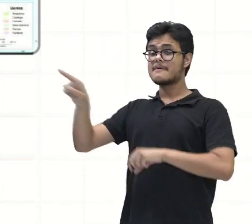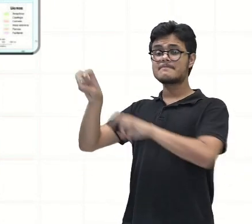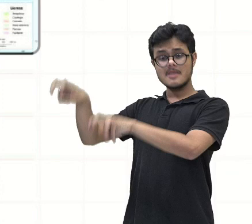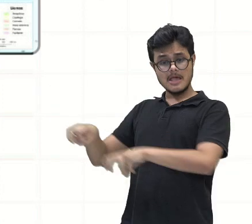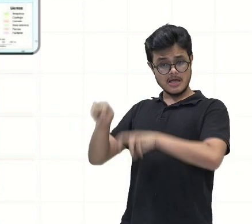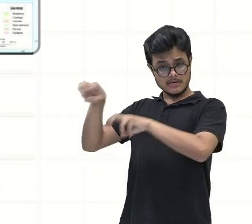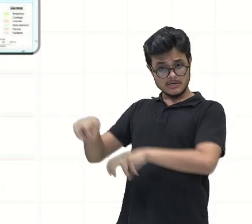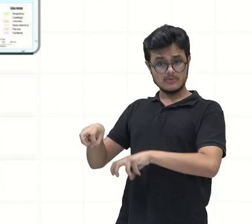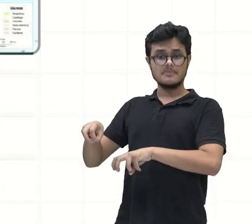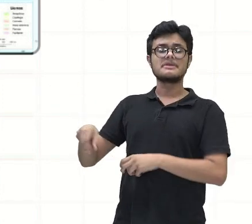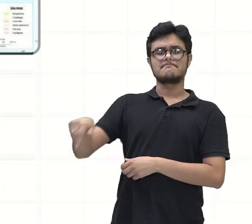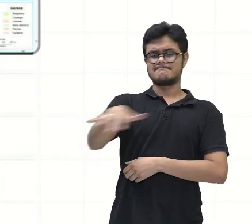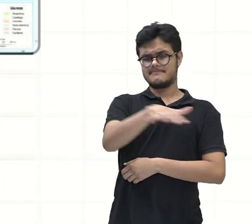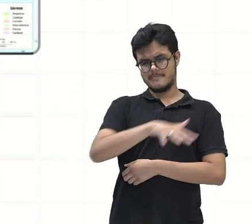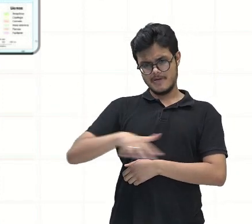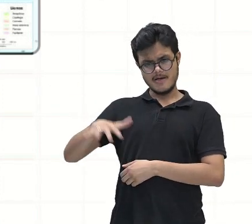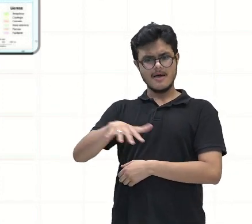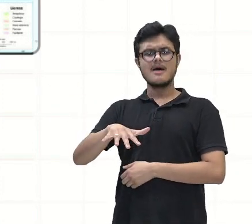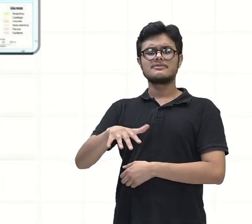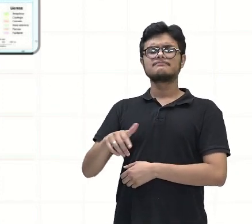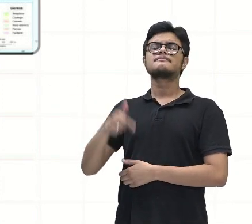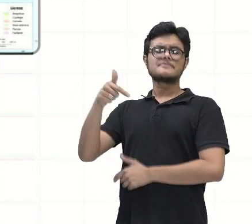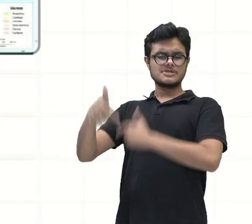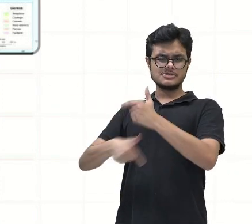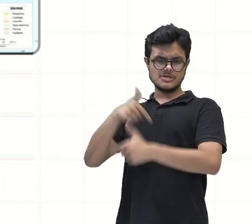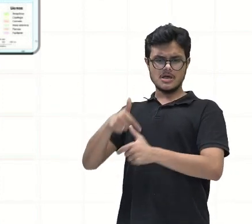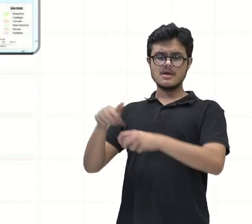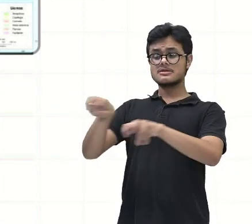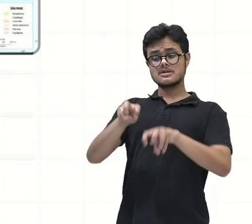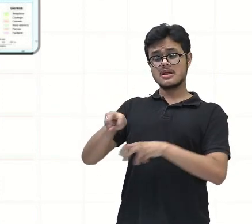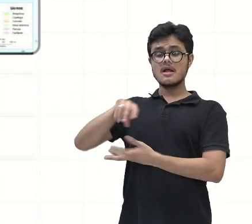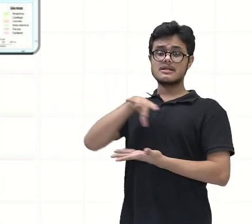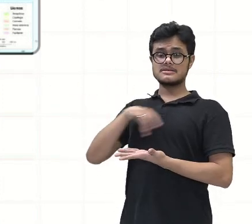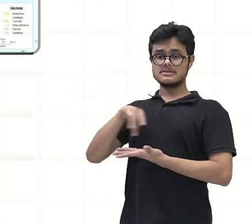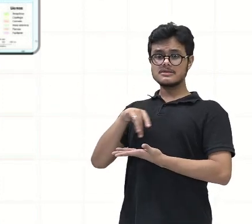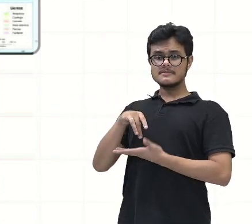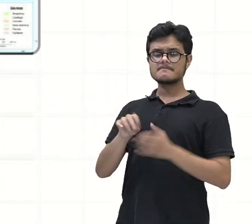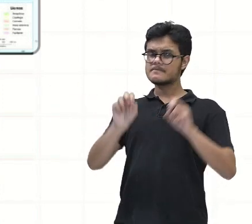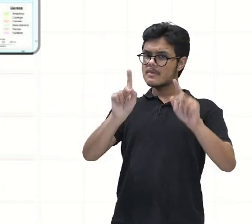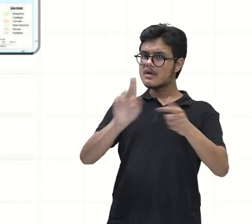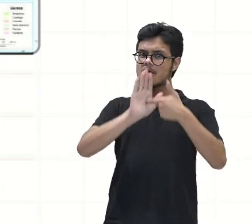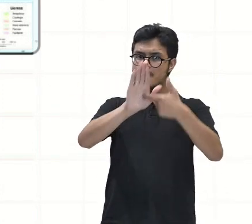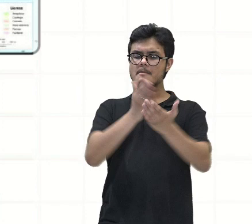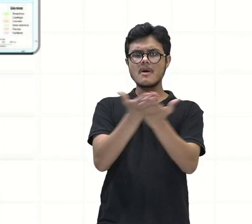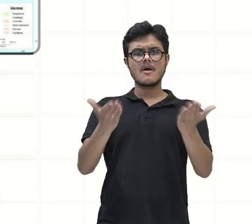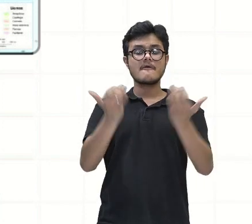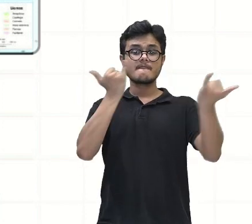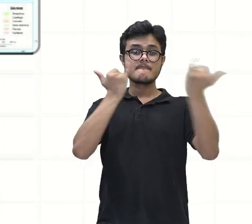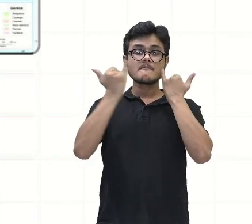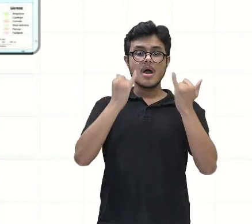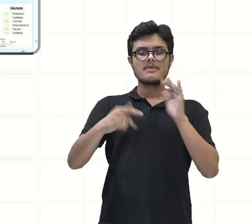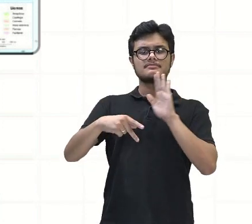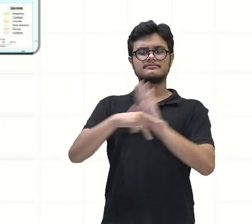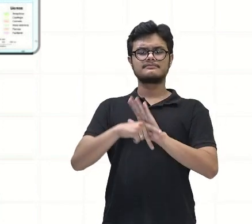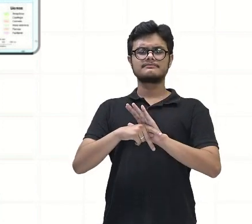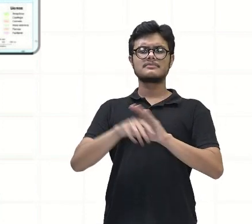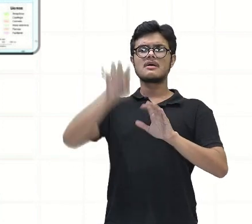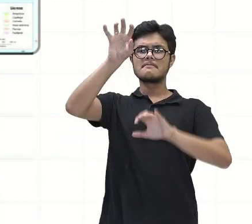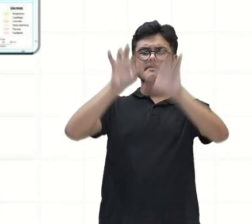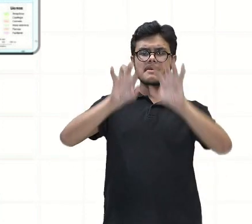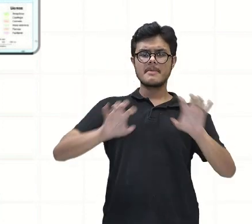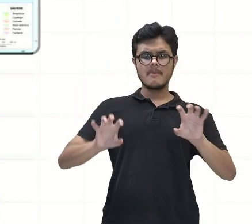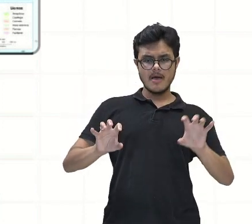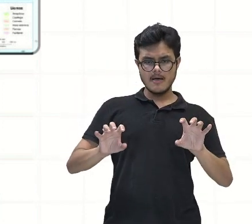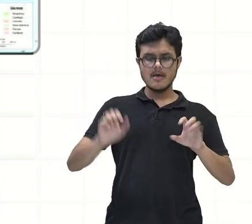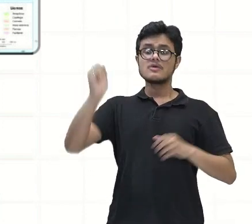ao a ao censo agropecuário e esse mapa ele vem trazer as informações sobre os estabelecimentos